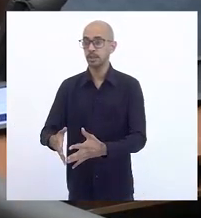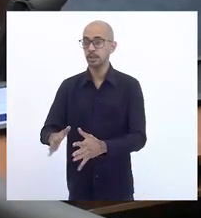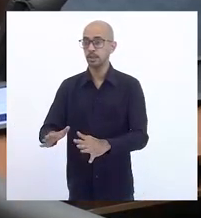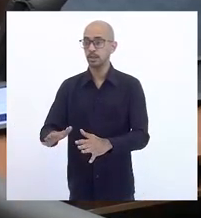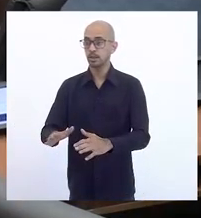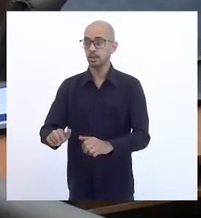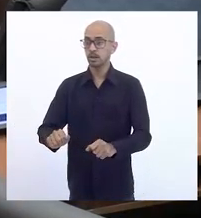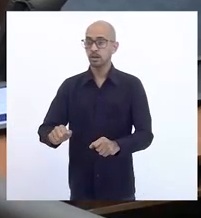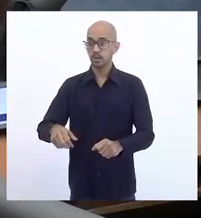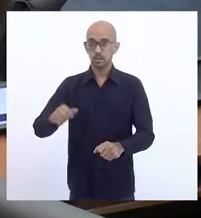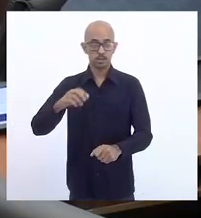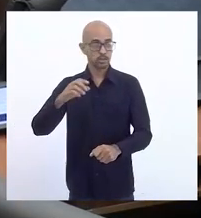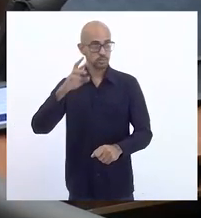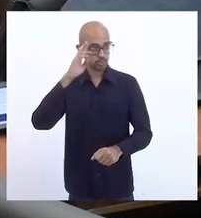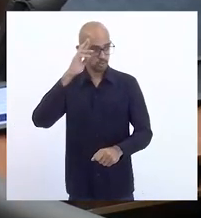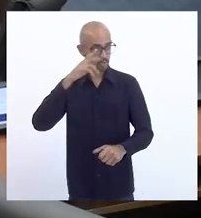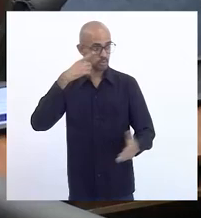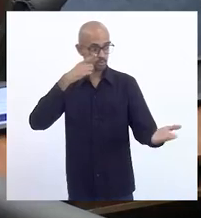nobre deputada Tia Ju,